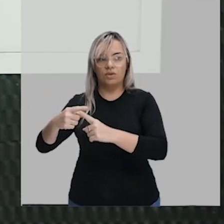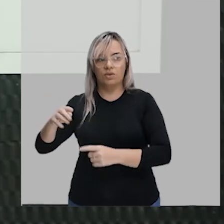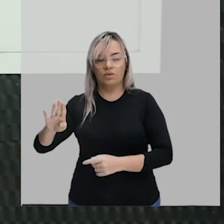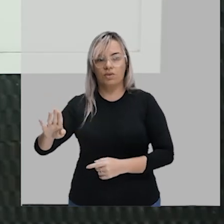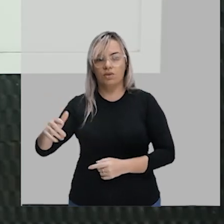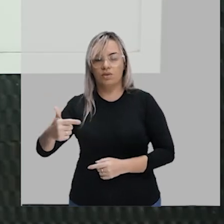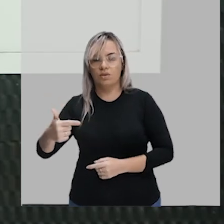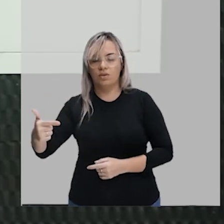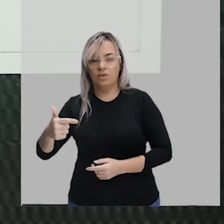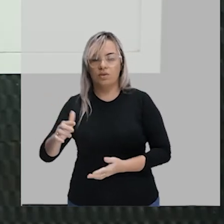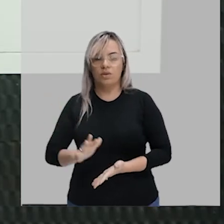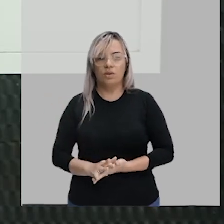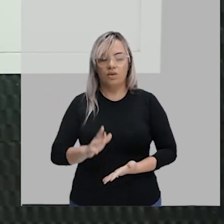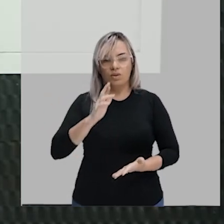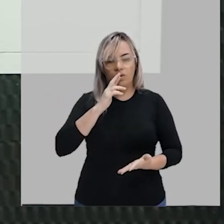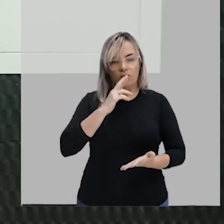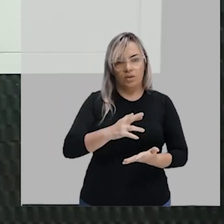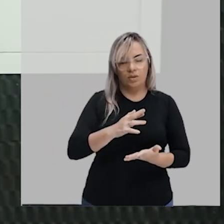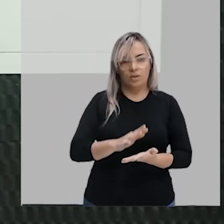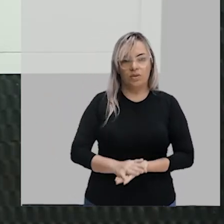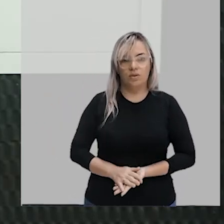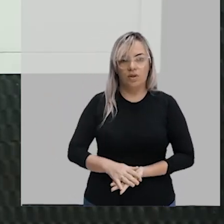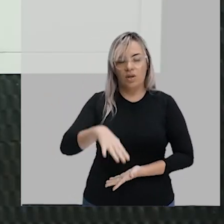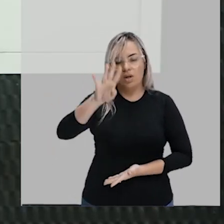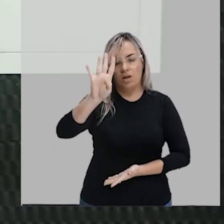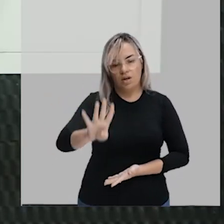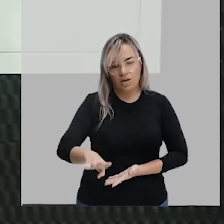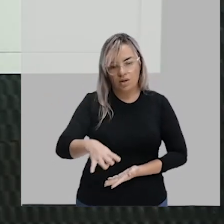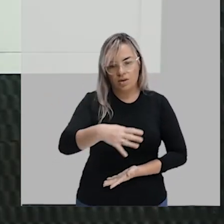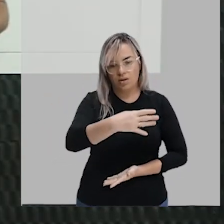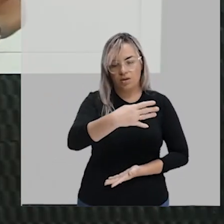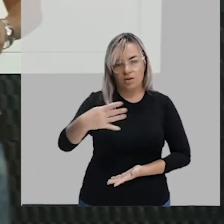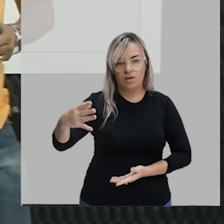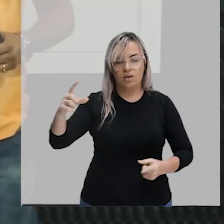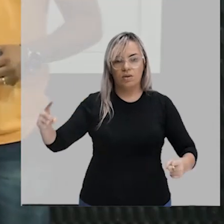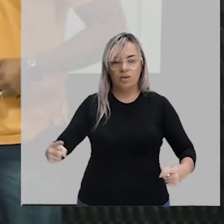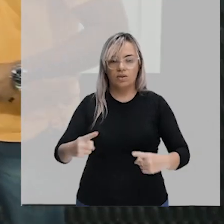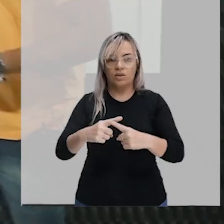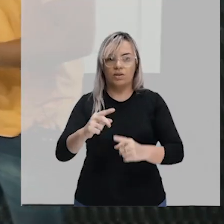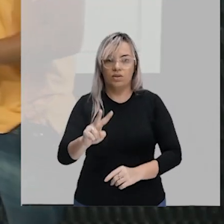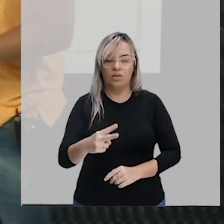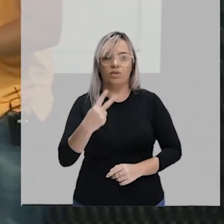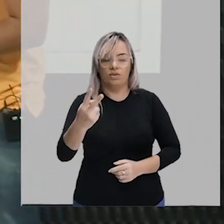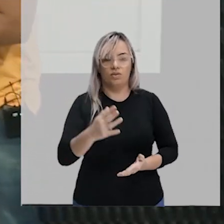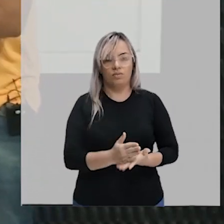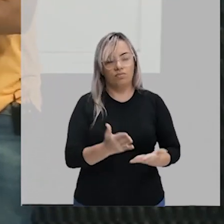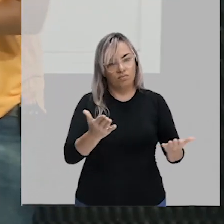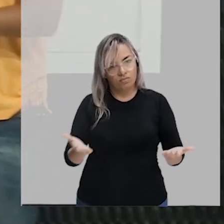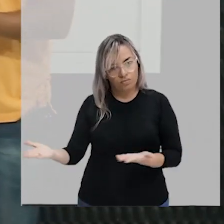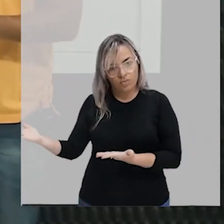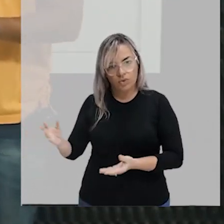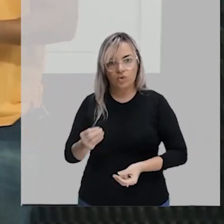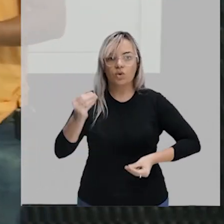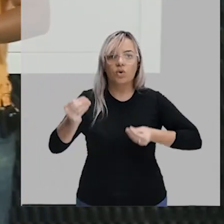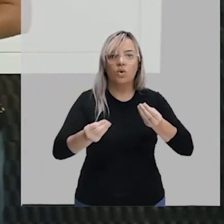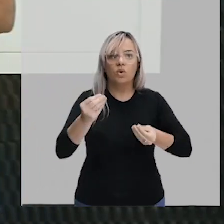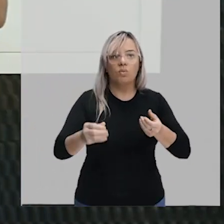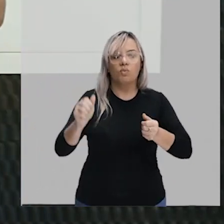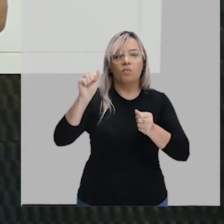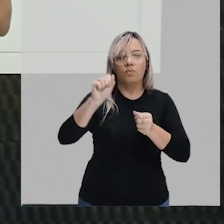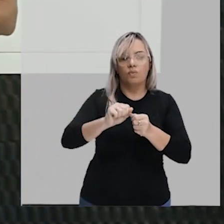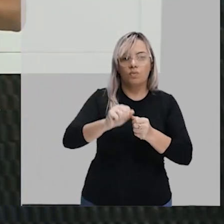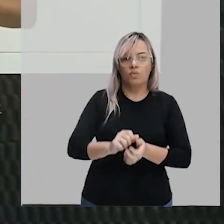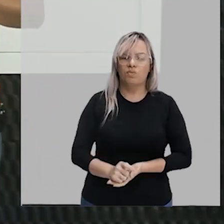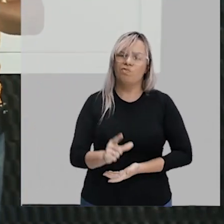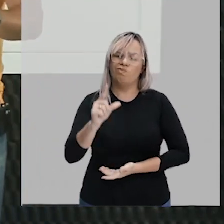O resultado aí vai ser a matriz produto, certo? Então esse é o procedimento, tá? É um